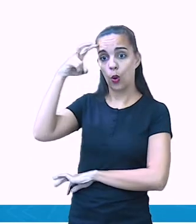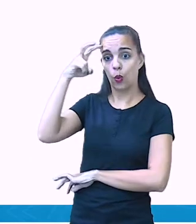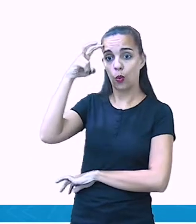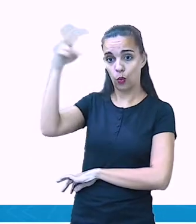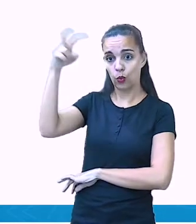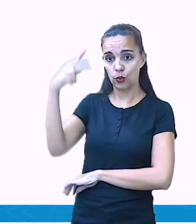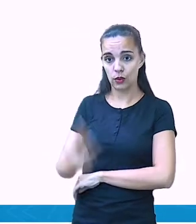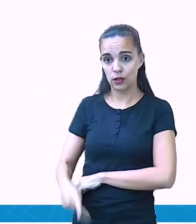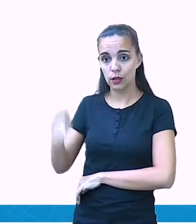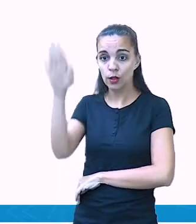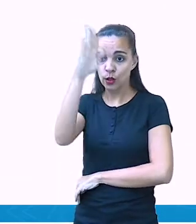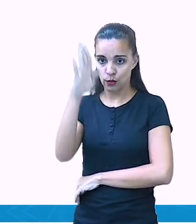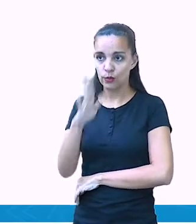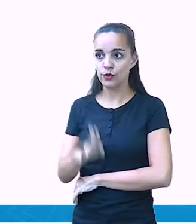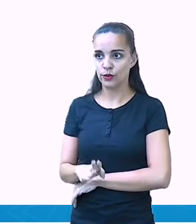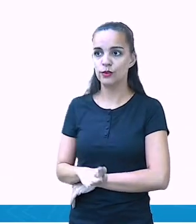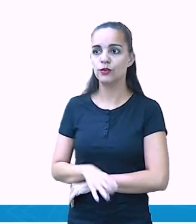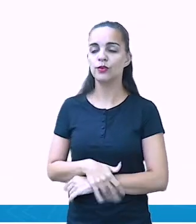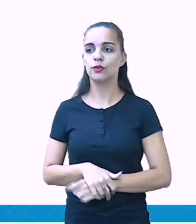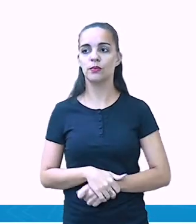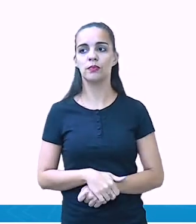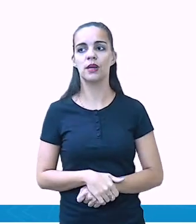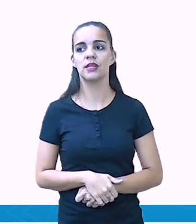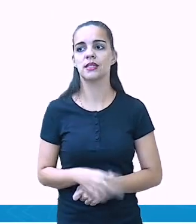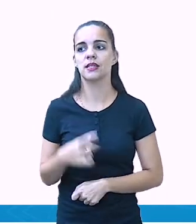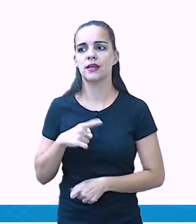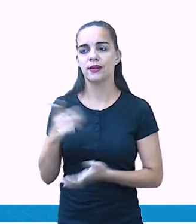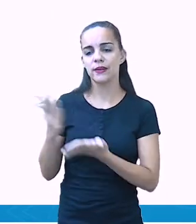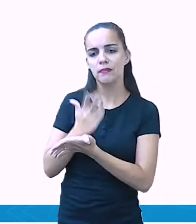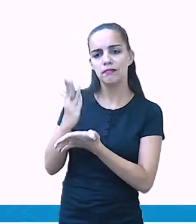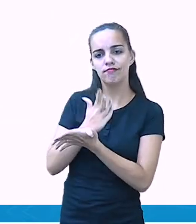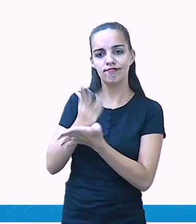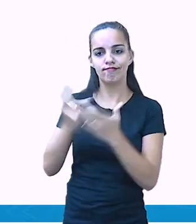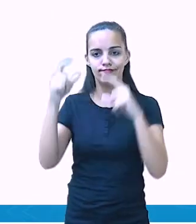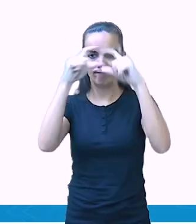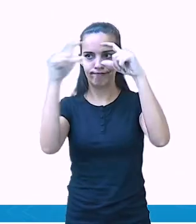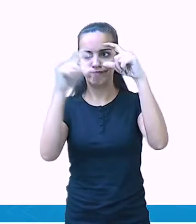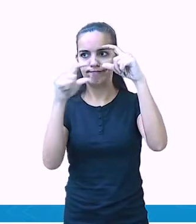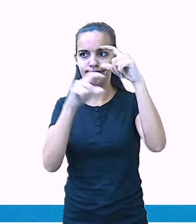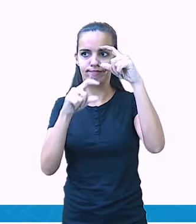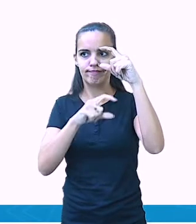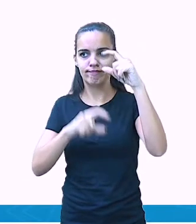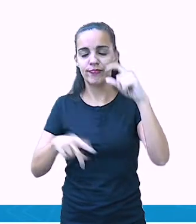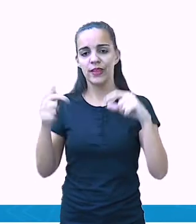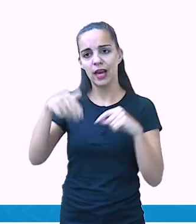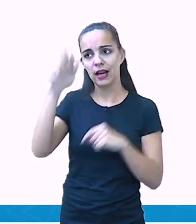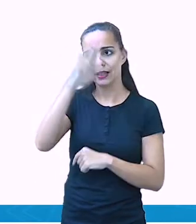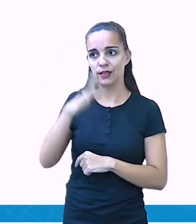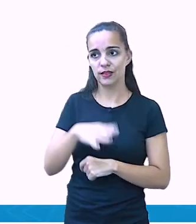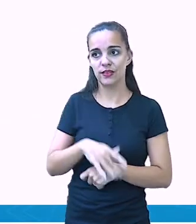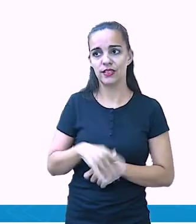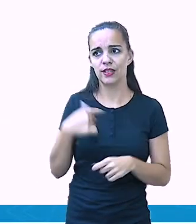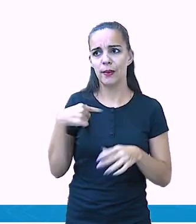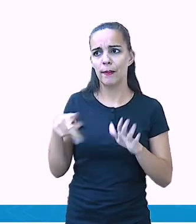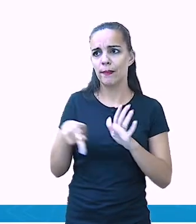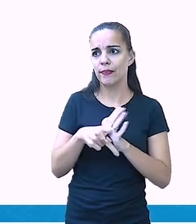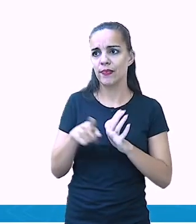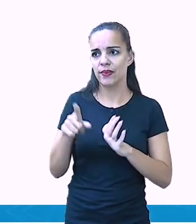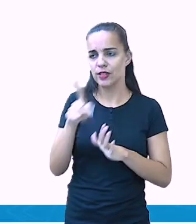gente conhecia ou as revistas em quadrinhos e histórias que vinham para o Brasil eram histórias